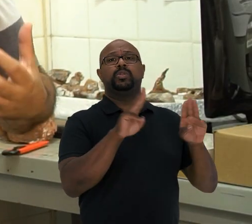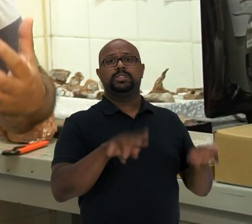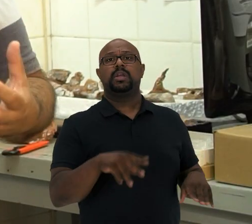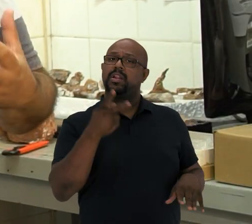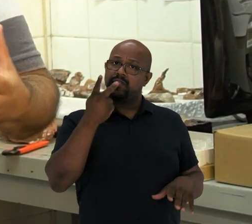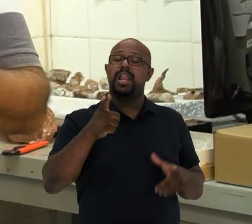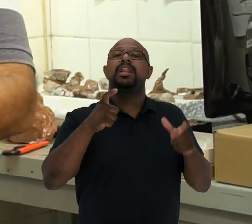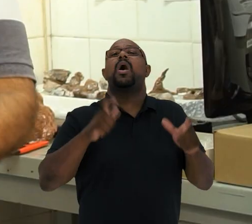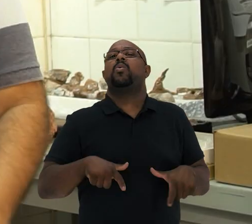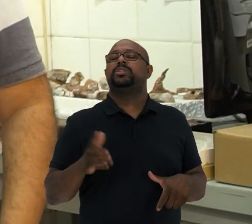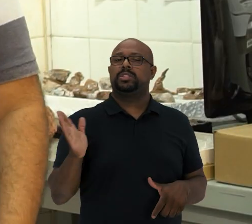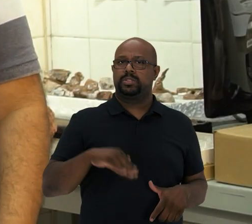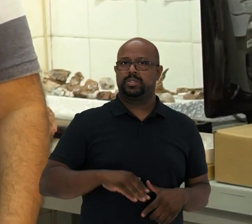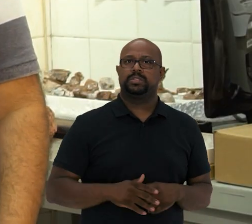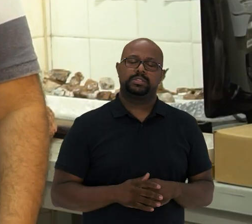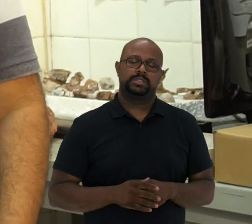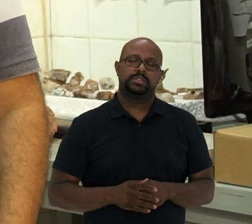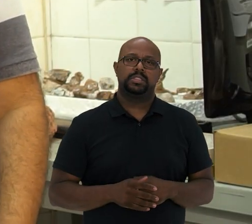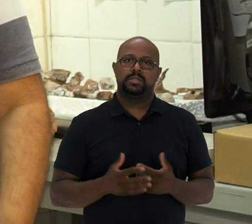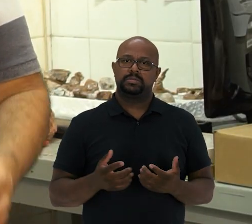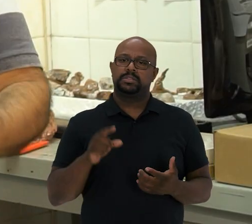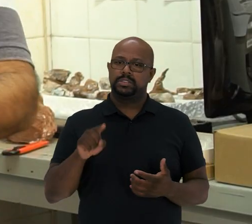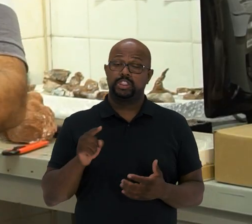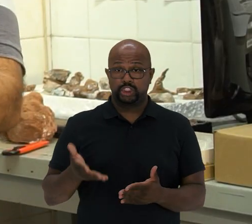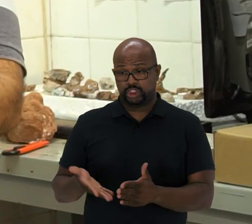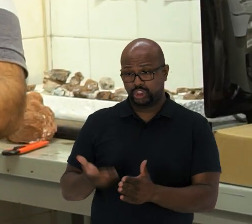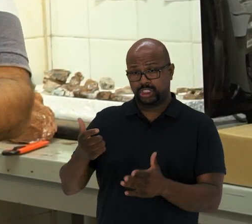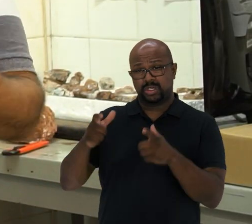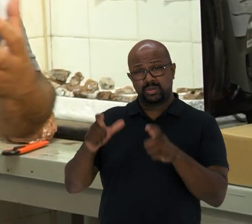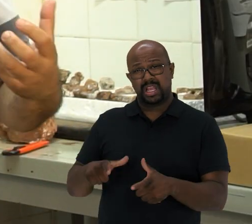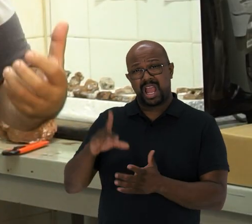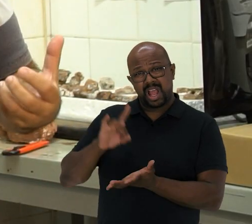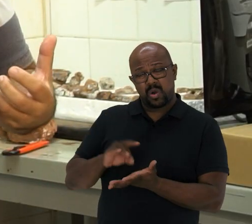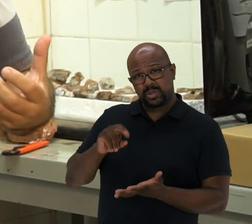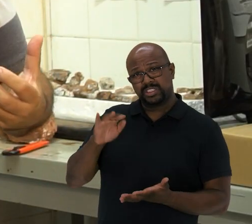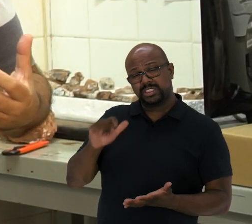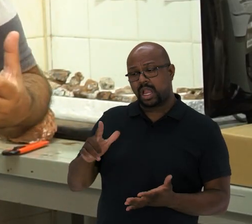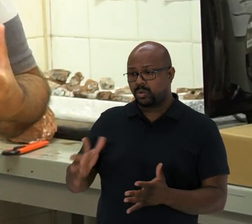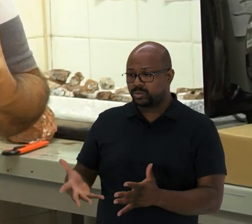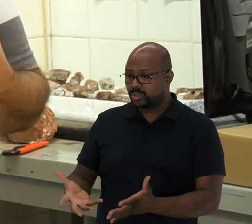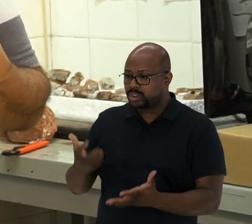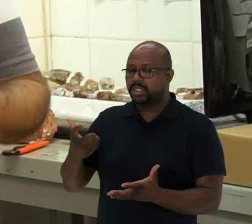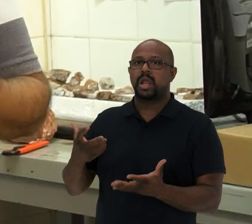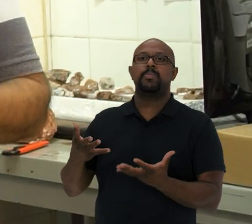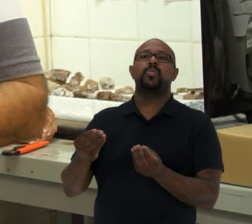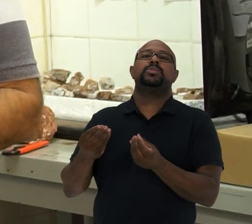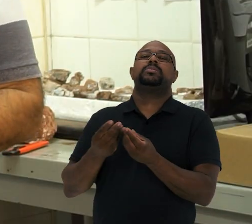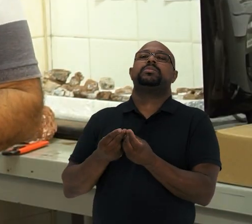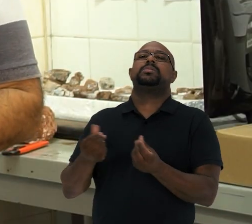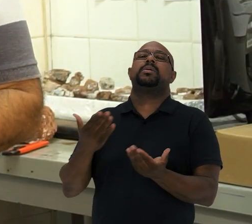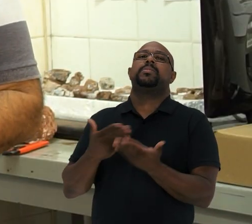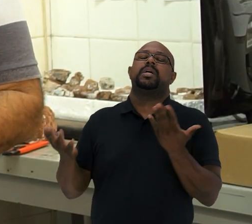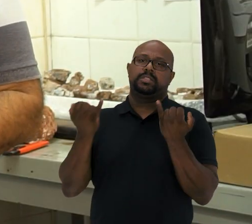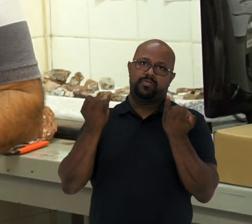mas é importante que ele diga de onde que saiu. Então, se a gente retira o material do seu lugar original, muito se